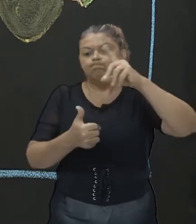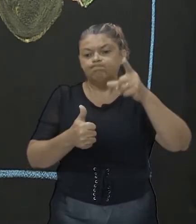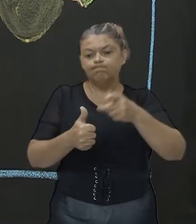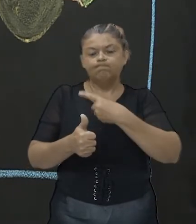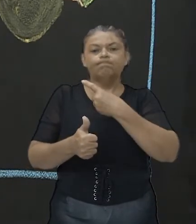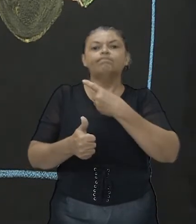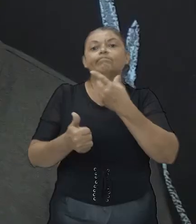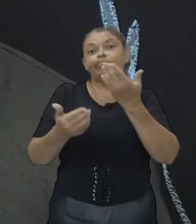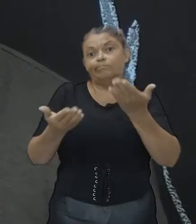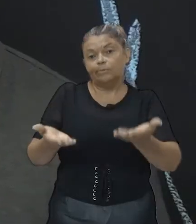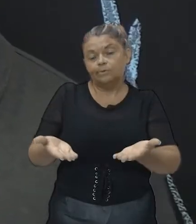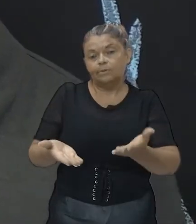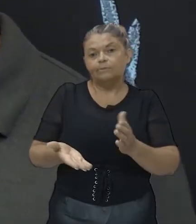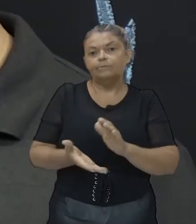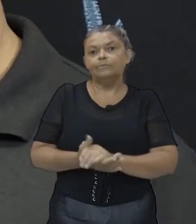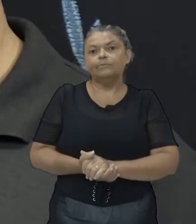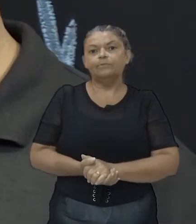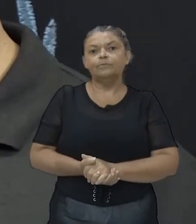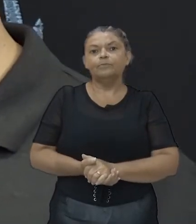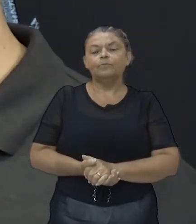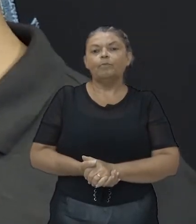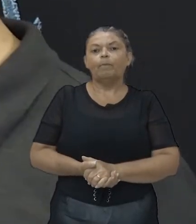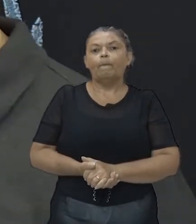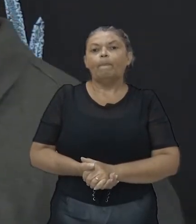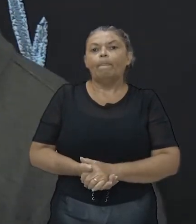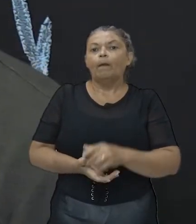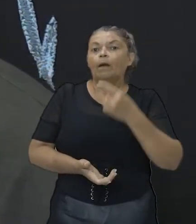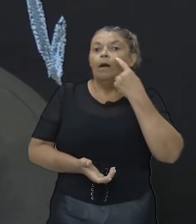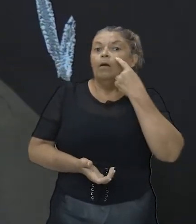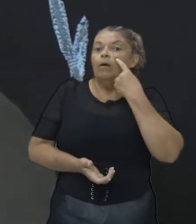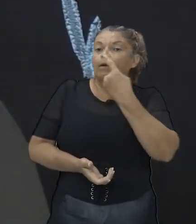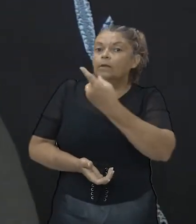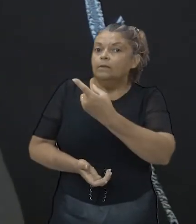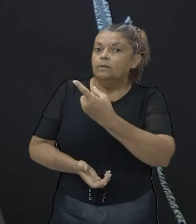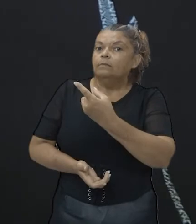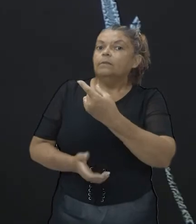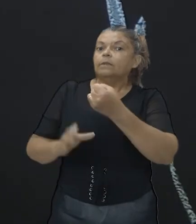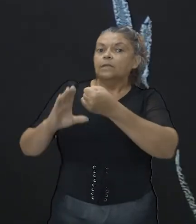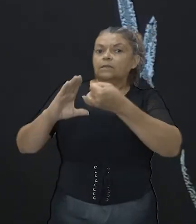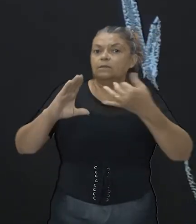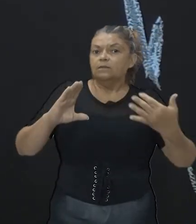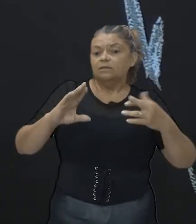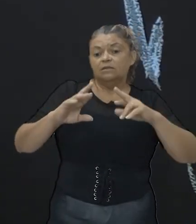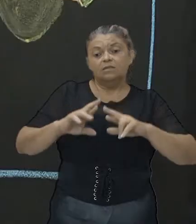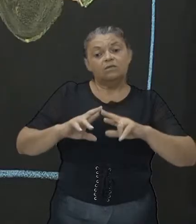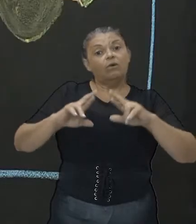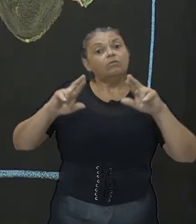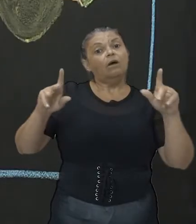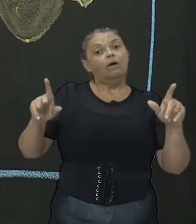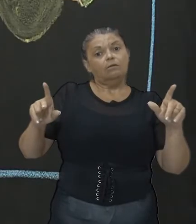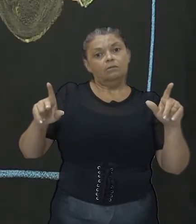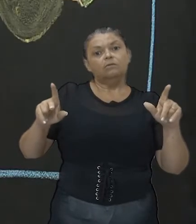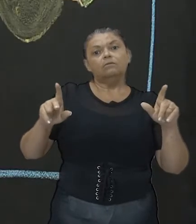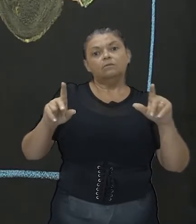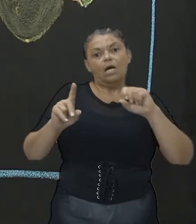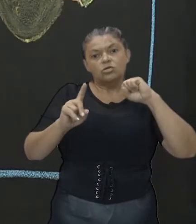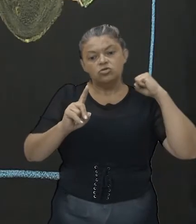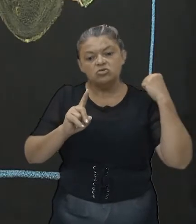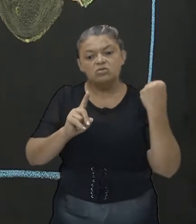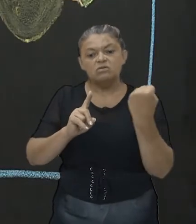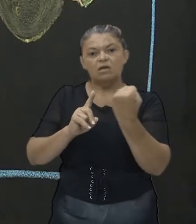populacional asiática. Nesse sentido, vamos ter também características de desigualdades sociais. Essa